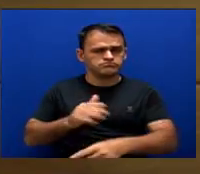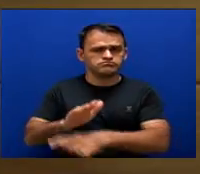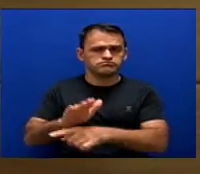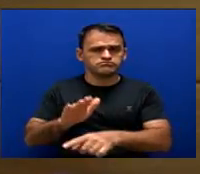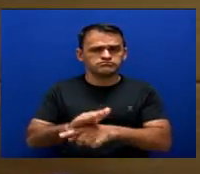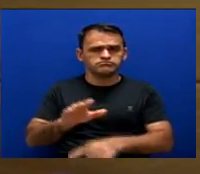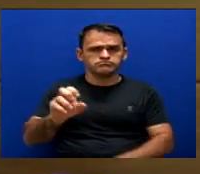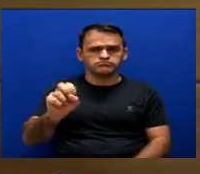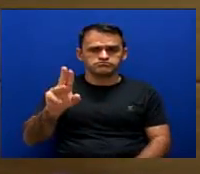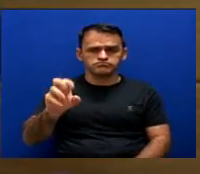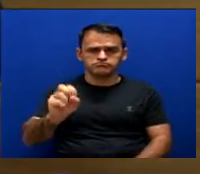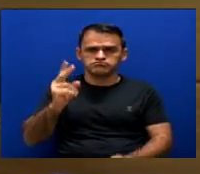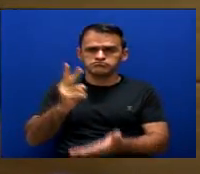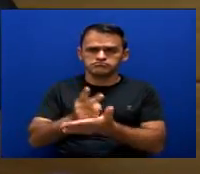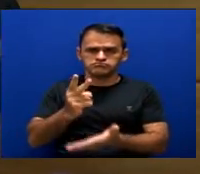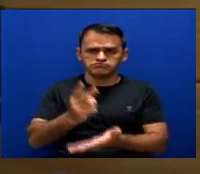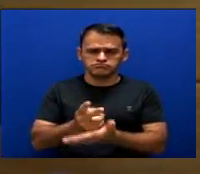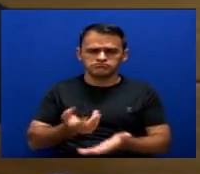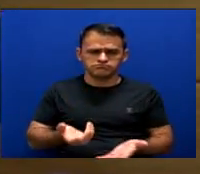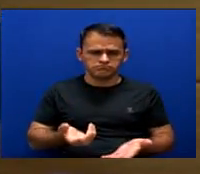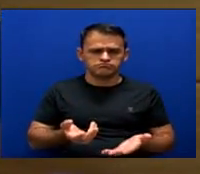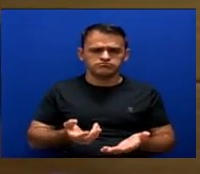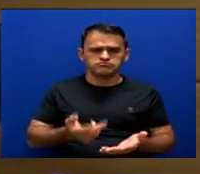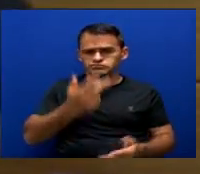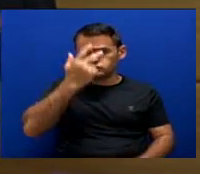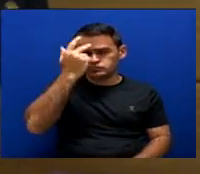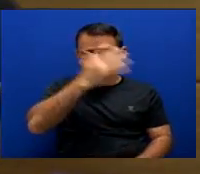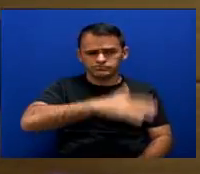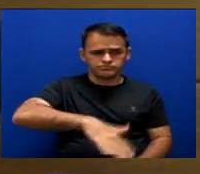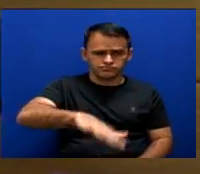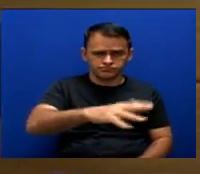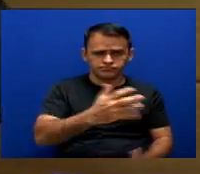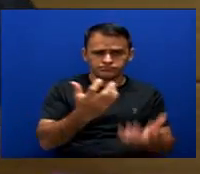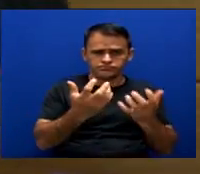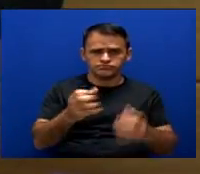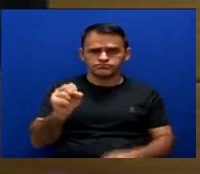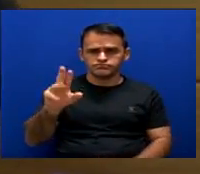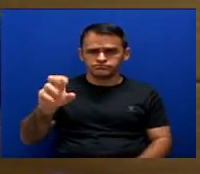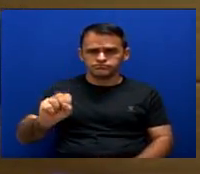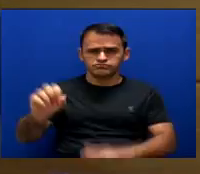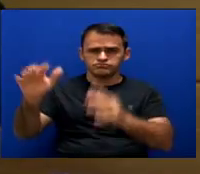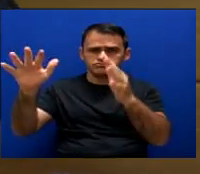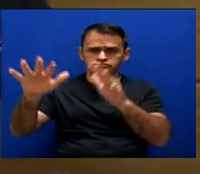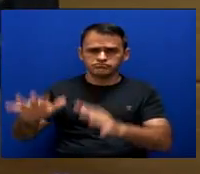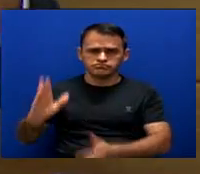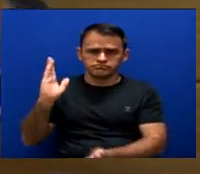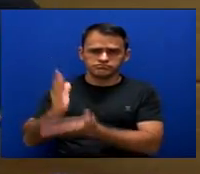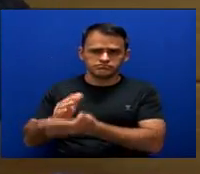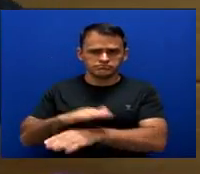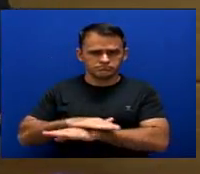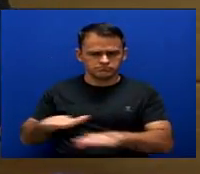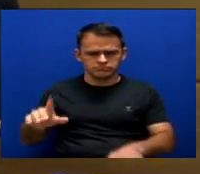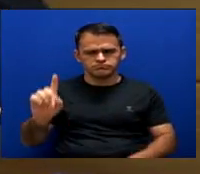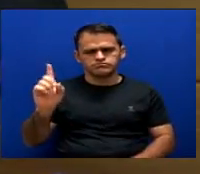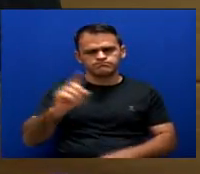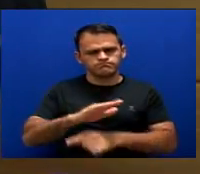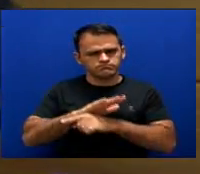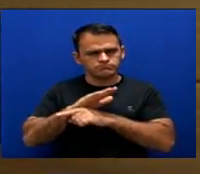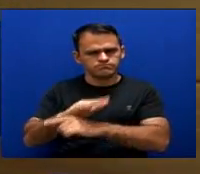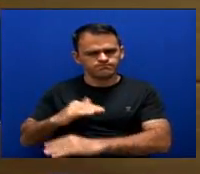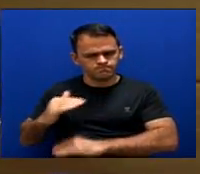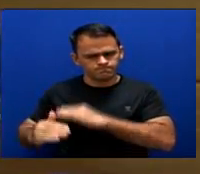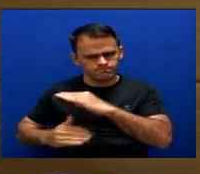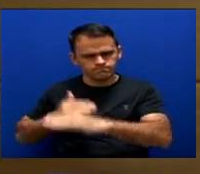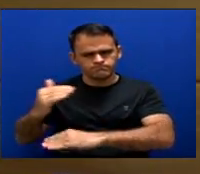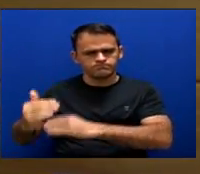né e não é o desejo da sociedade também estes manterá os usa pelo contrário de fortalecer o sistema e